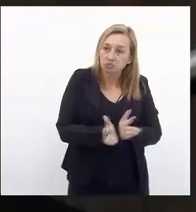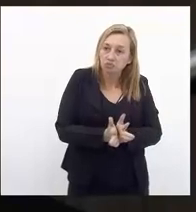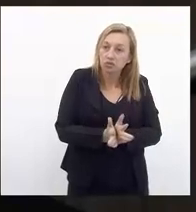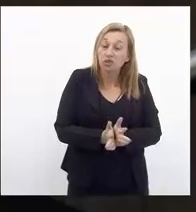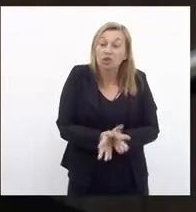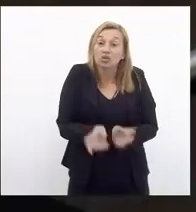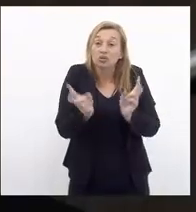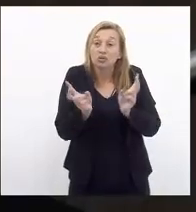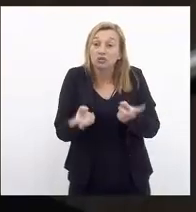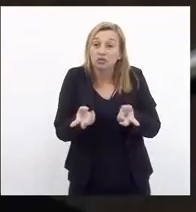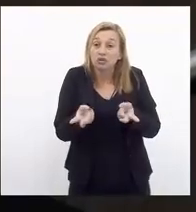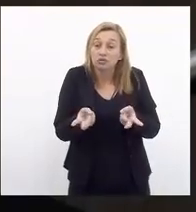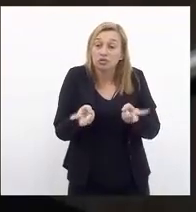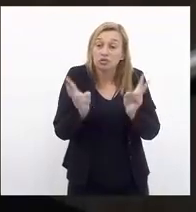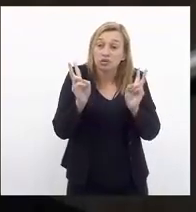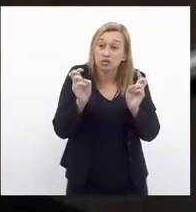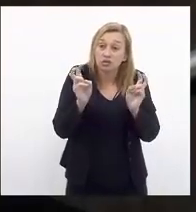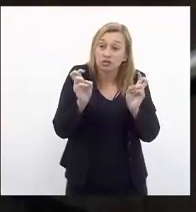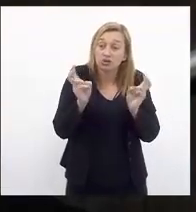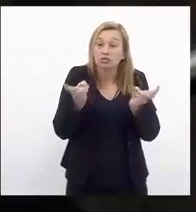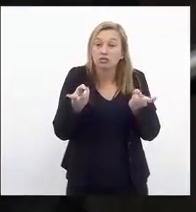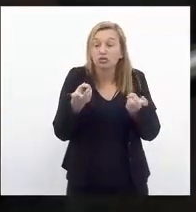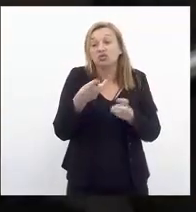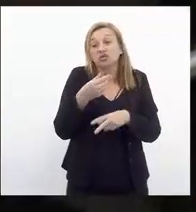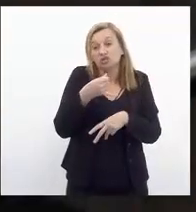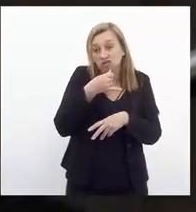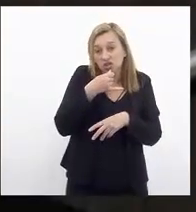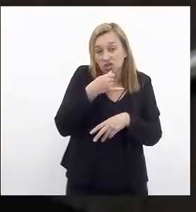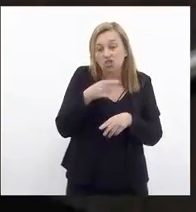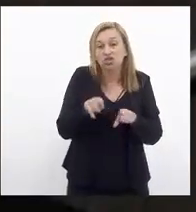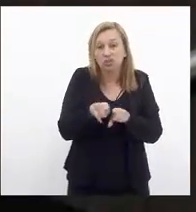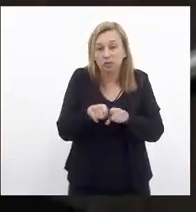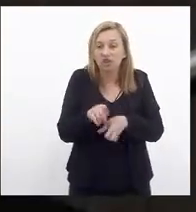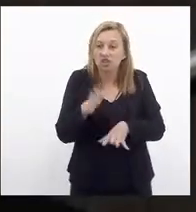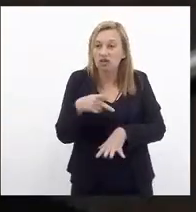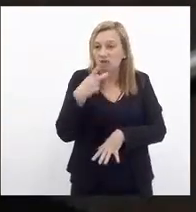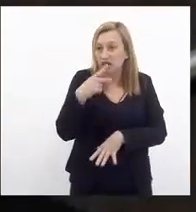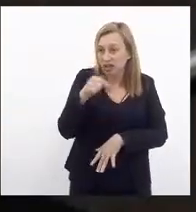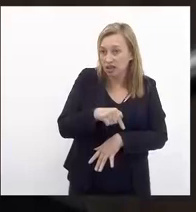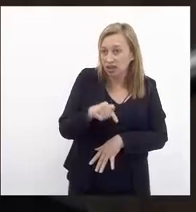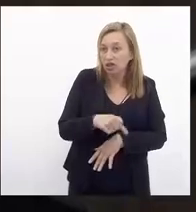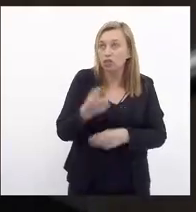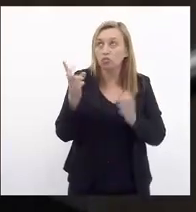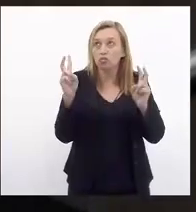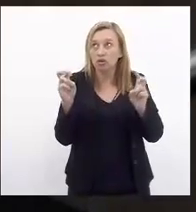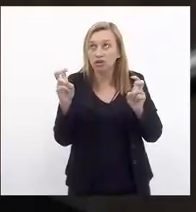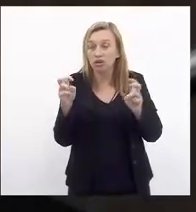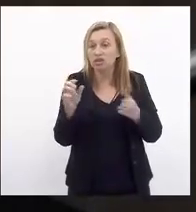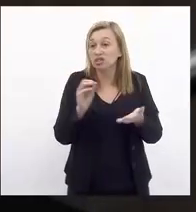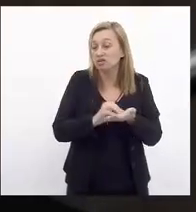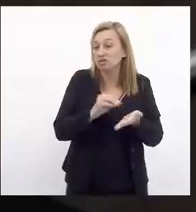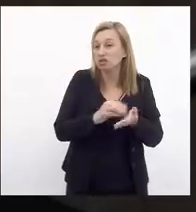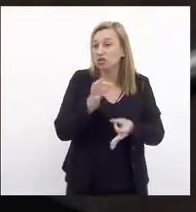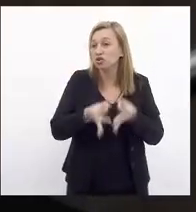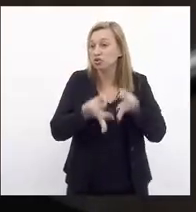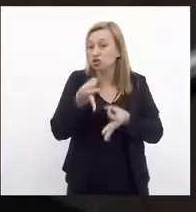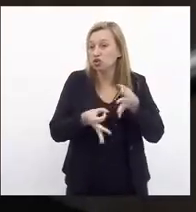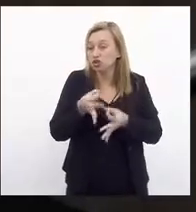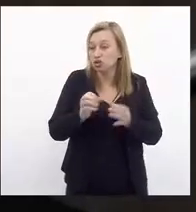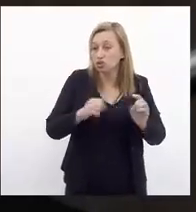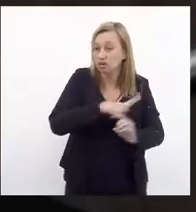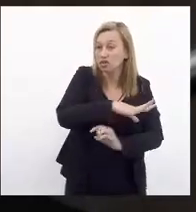uma situação que tem uma lamentável já mencionado aqui uma situação de injustiça social